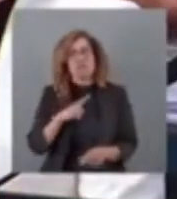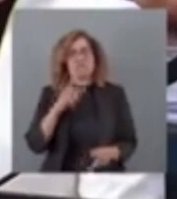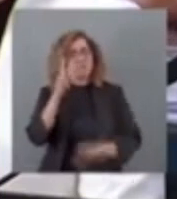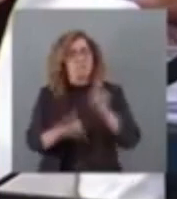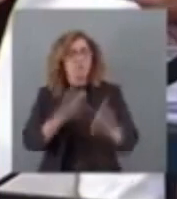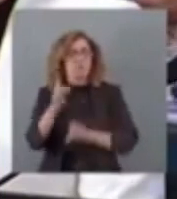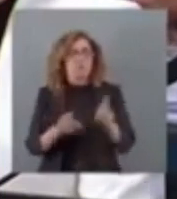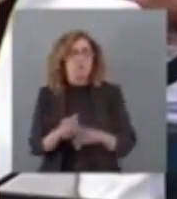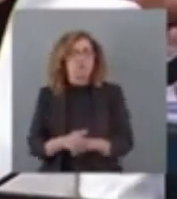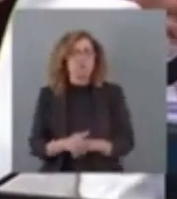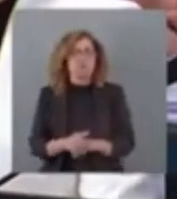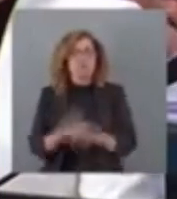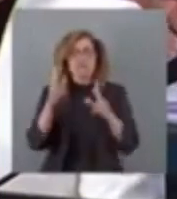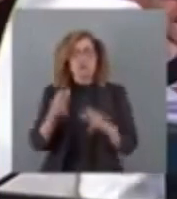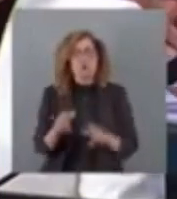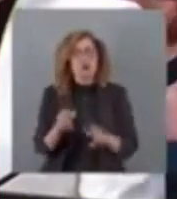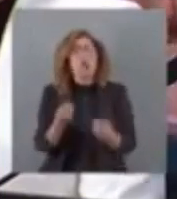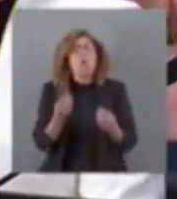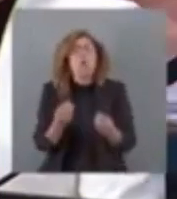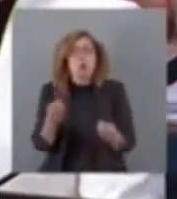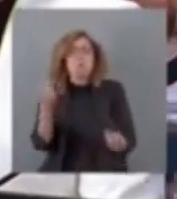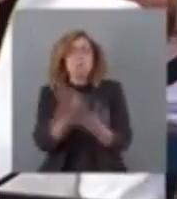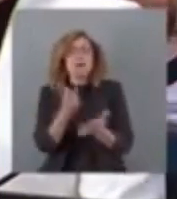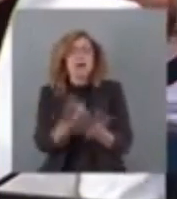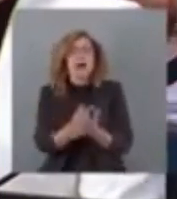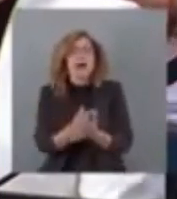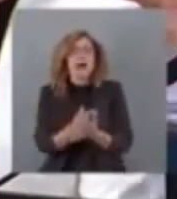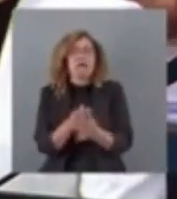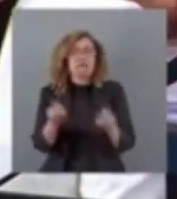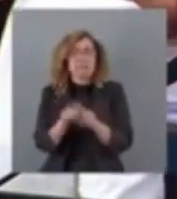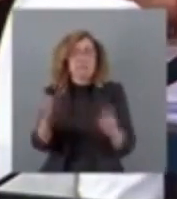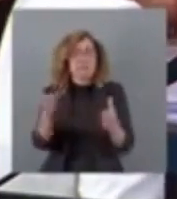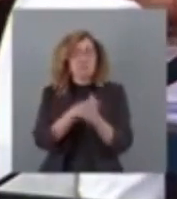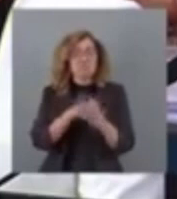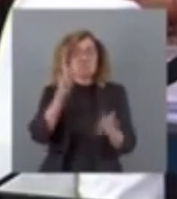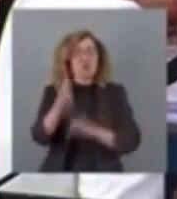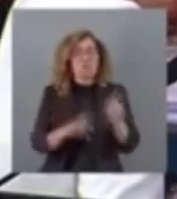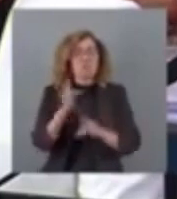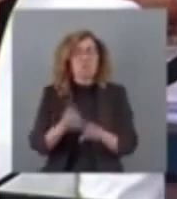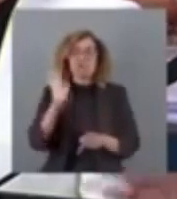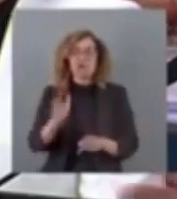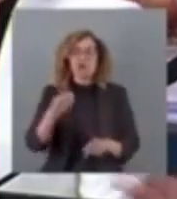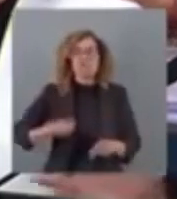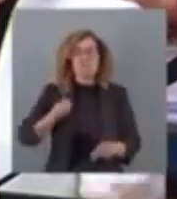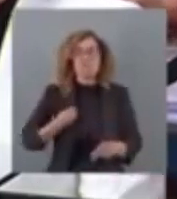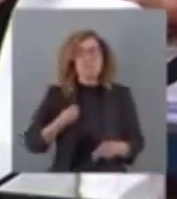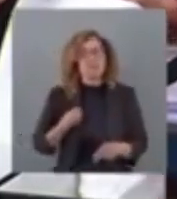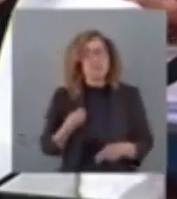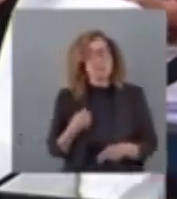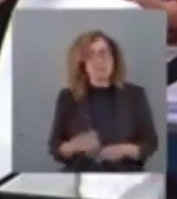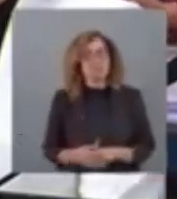do marco temporal, o que é um problema seríssimo. E mais, essa turma estava bastante irritada, porque